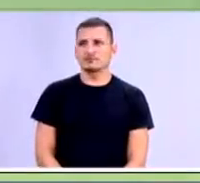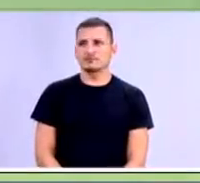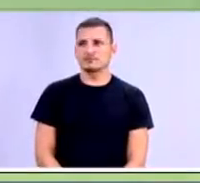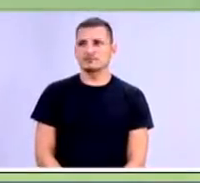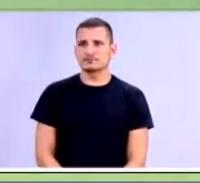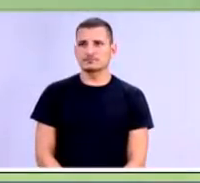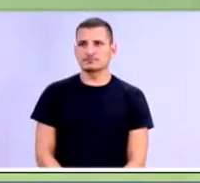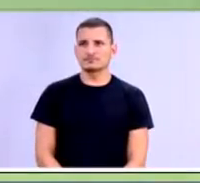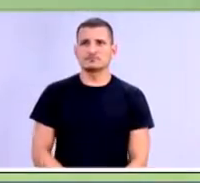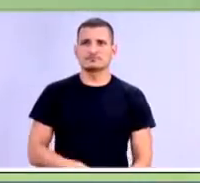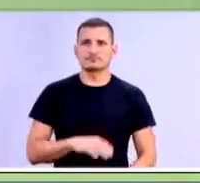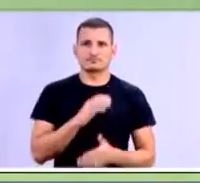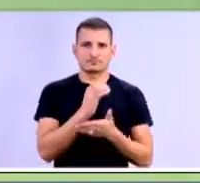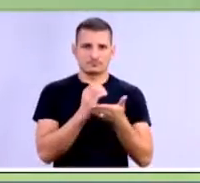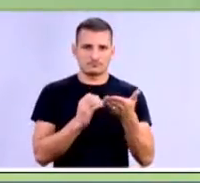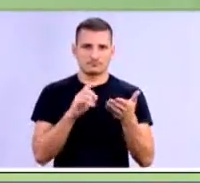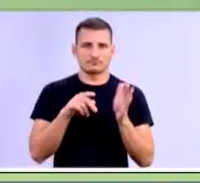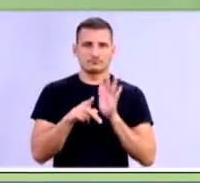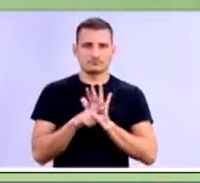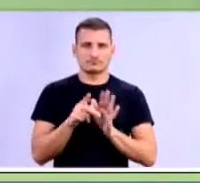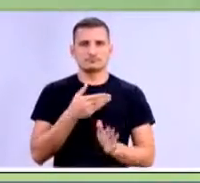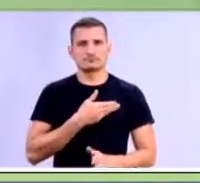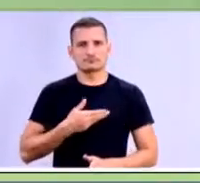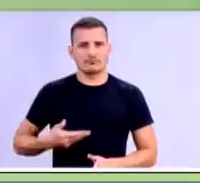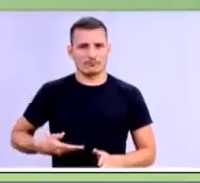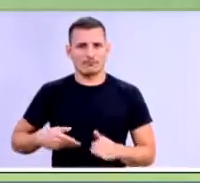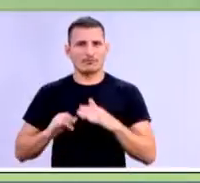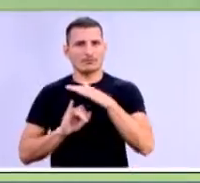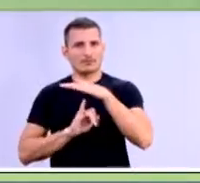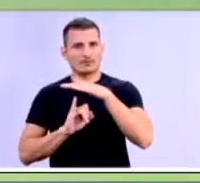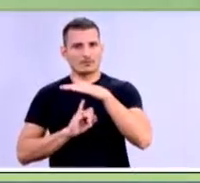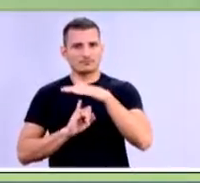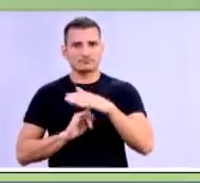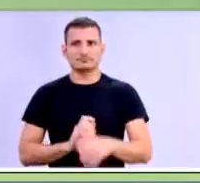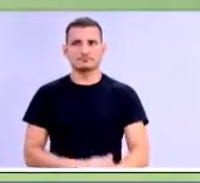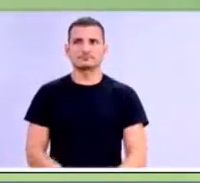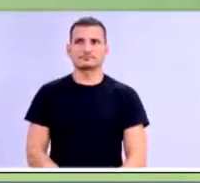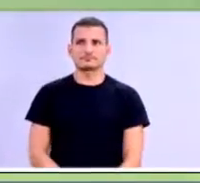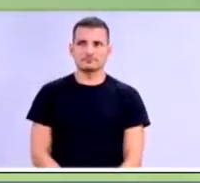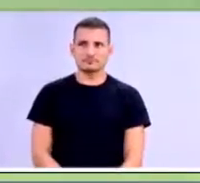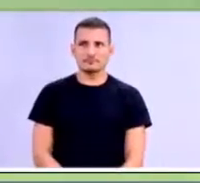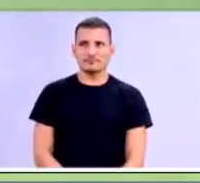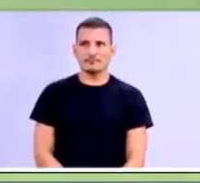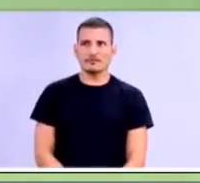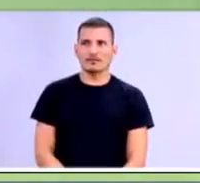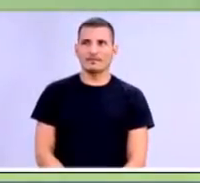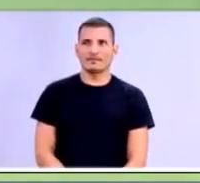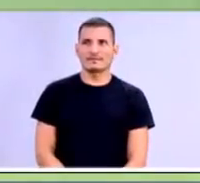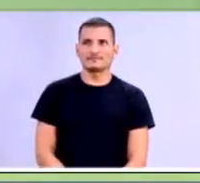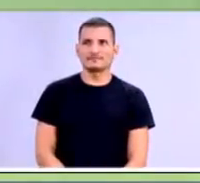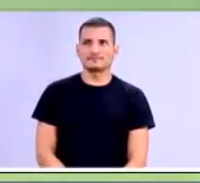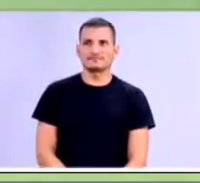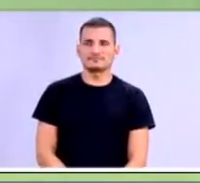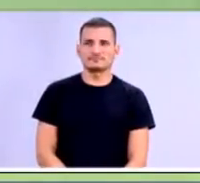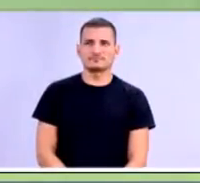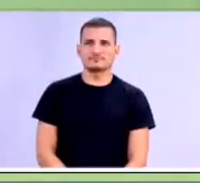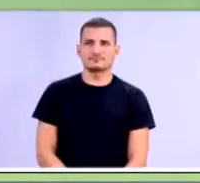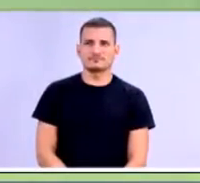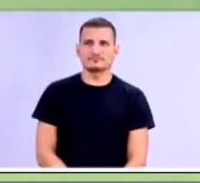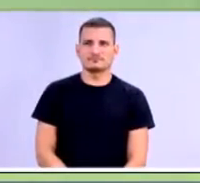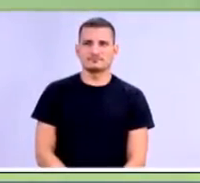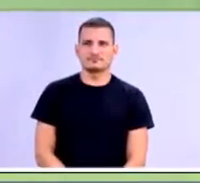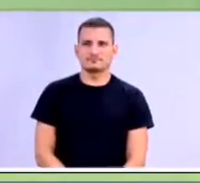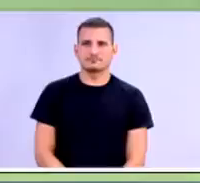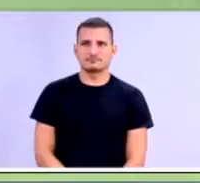órgãos públicos, tá? Ele é típico de órgãos públicos. Não deve ser expedido por uma empresa